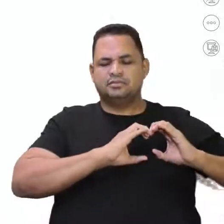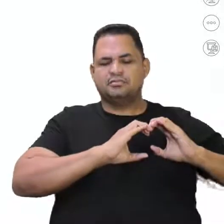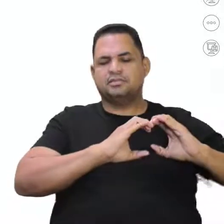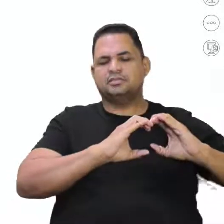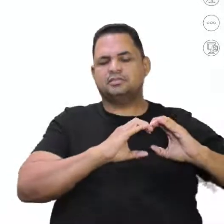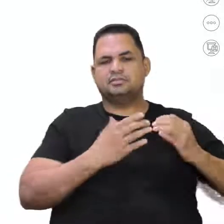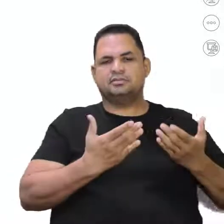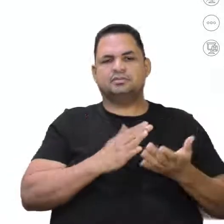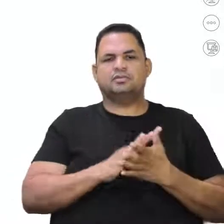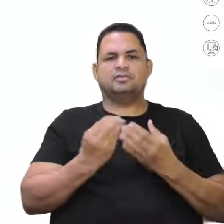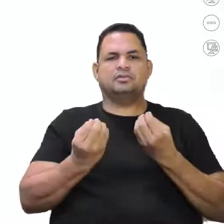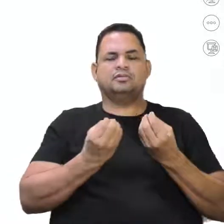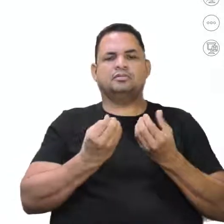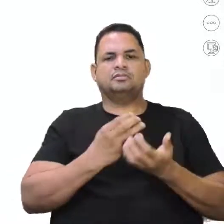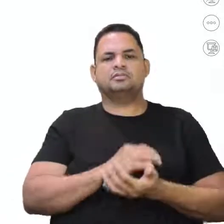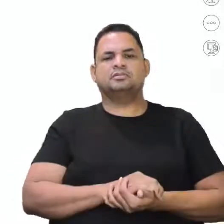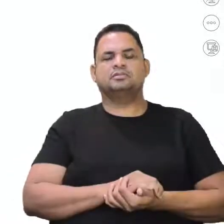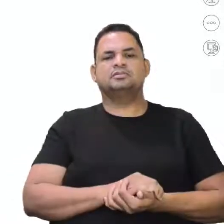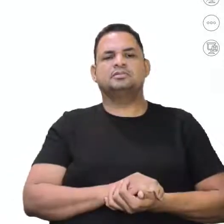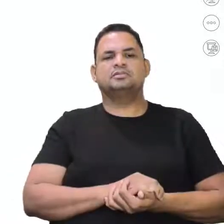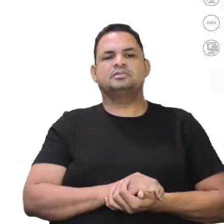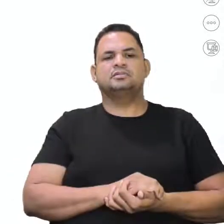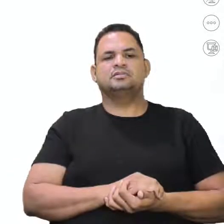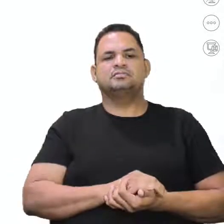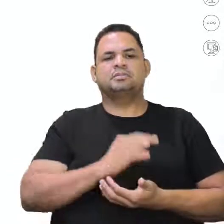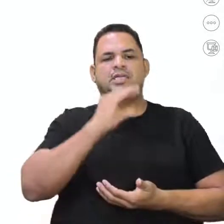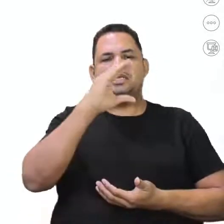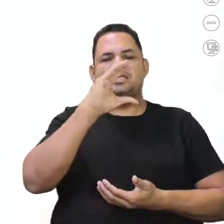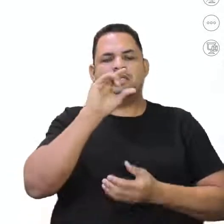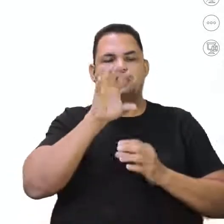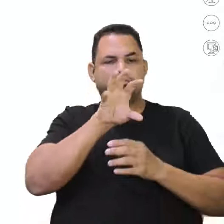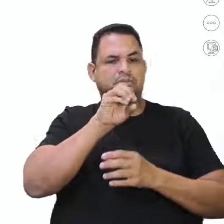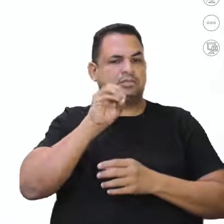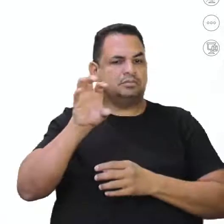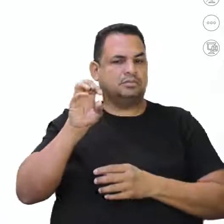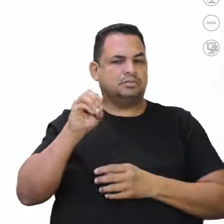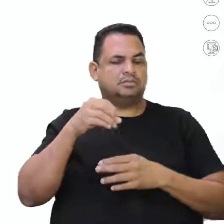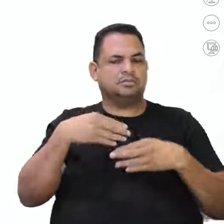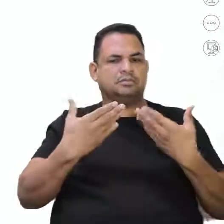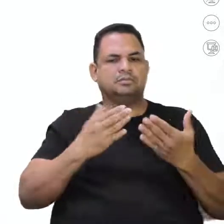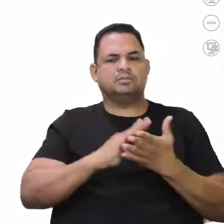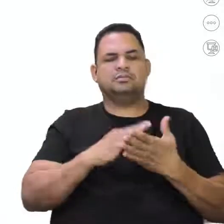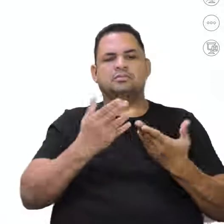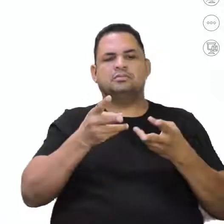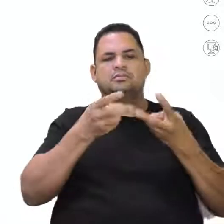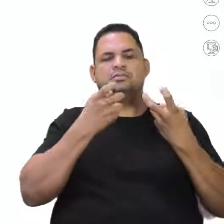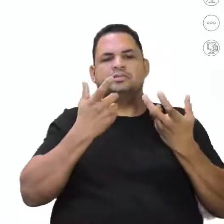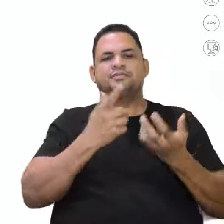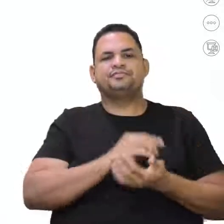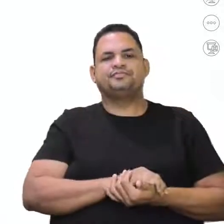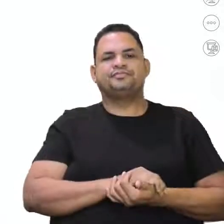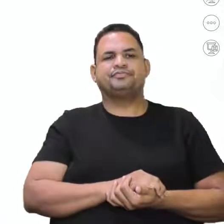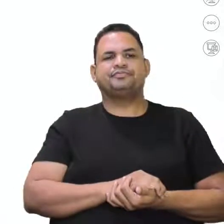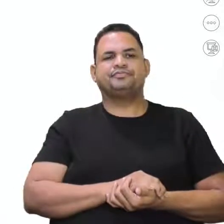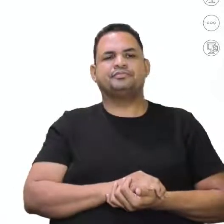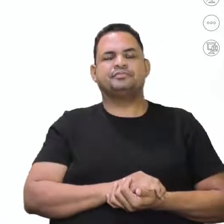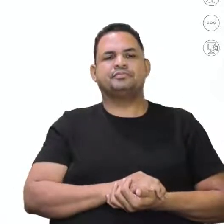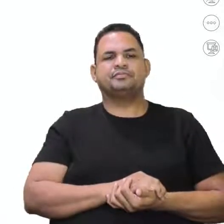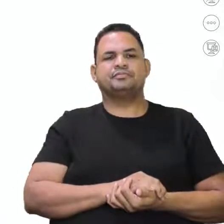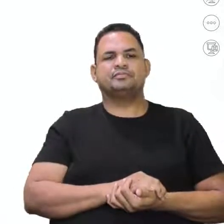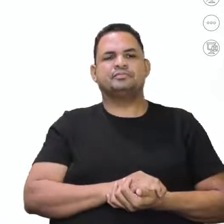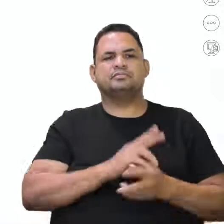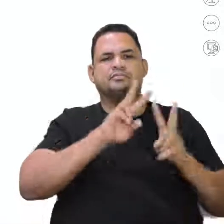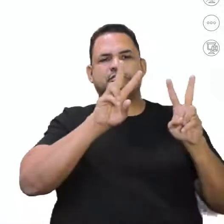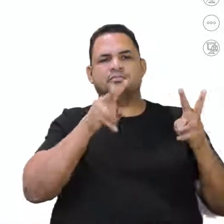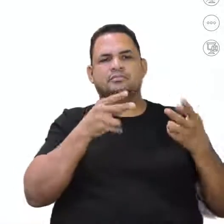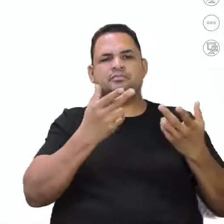Esse texto aqui, bem grandinho, nós vamos pegar algumas partes dele daqui a pouco. Perceba bem onde aqui estão as coisas que eu comentei. Title,